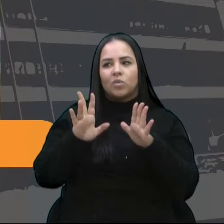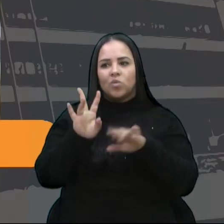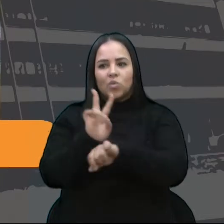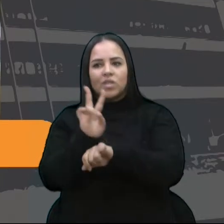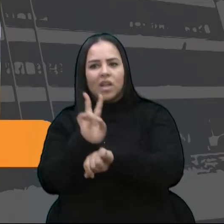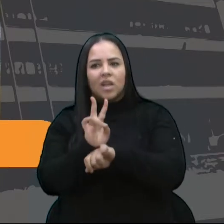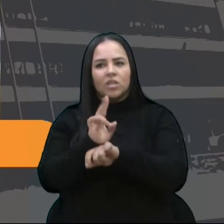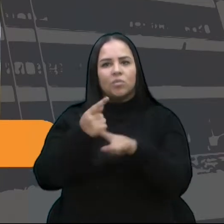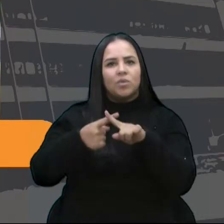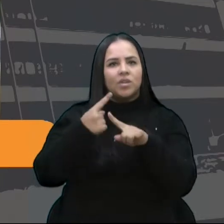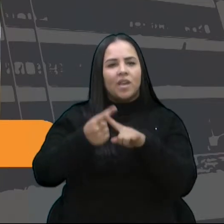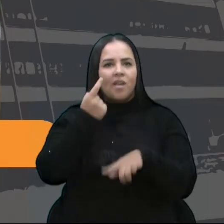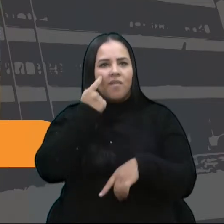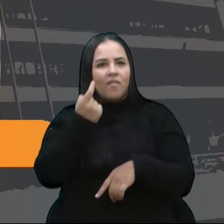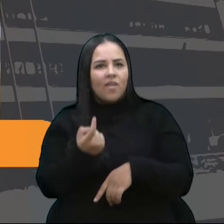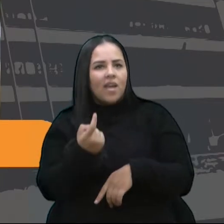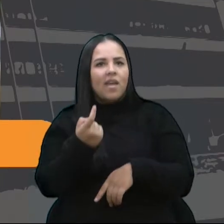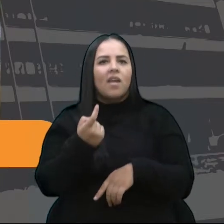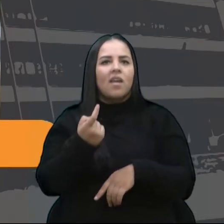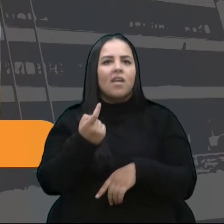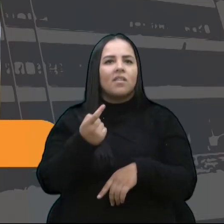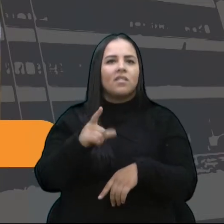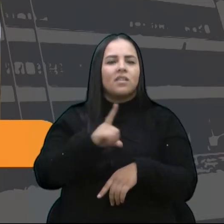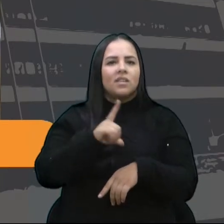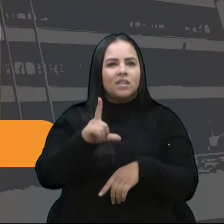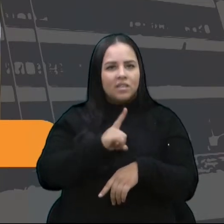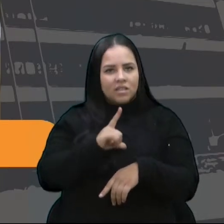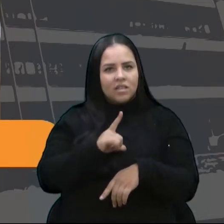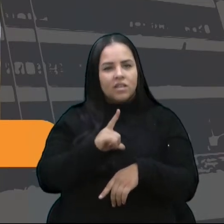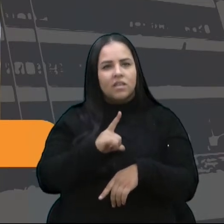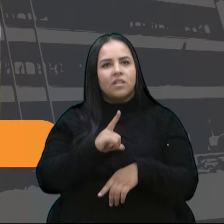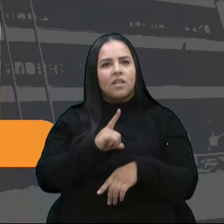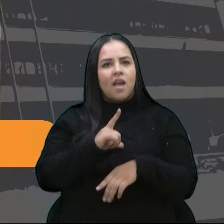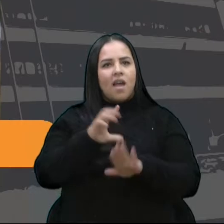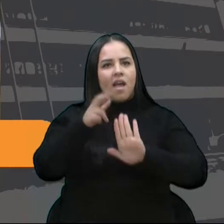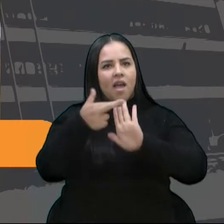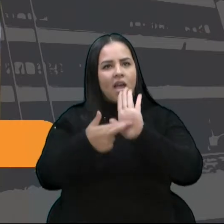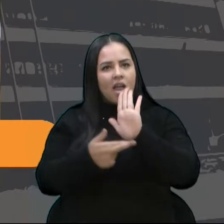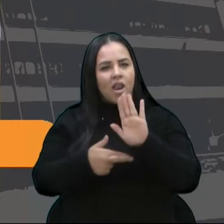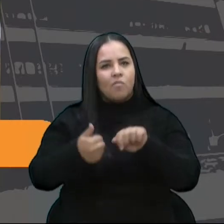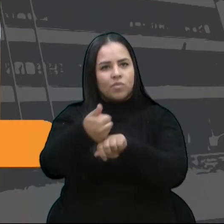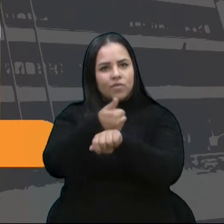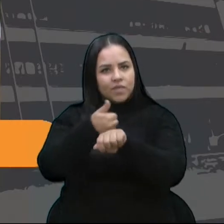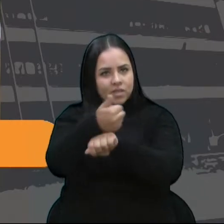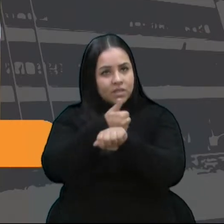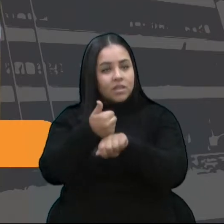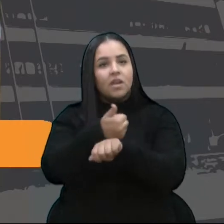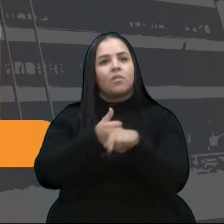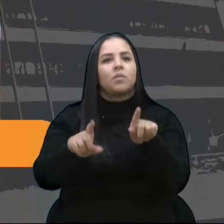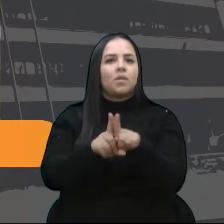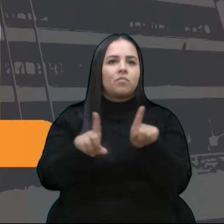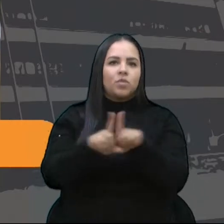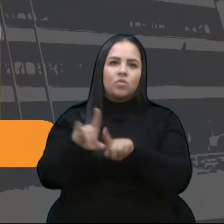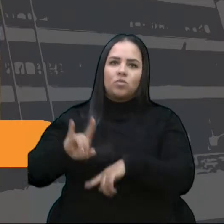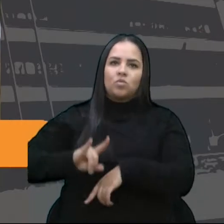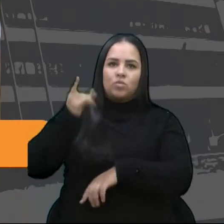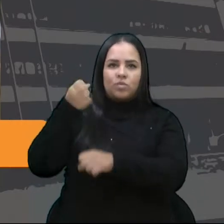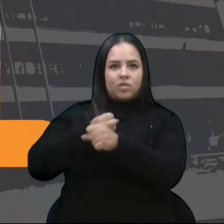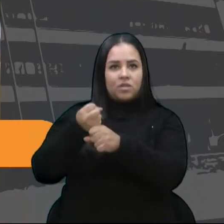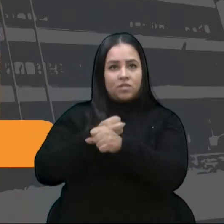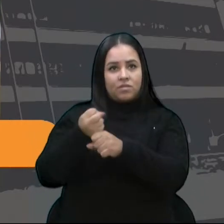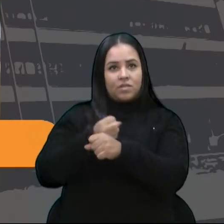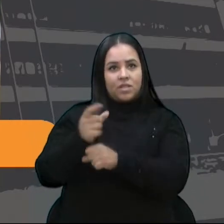considerando os desmanches assim da questão da regulamentação da profissão que a gente veio sofrendo nos últimos anos, na última década,